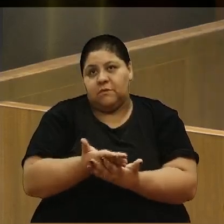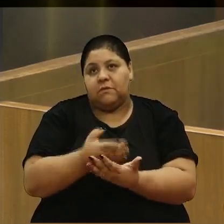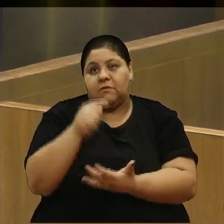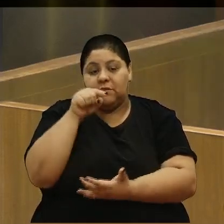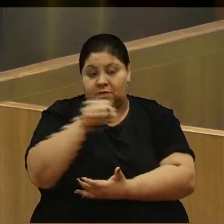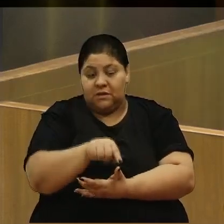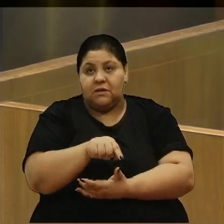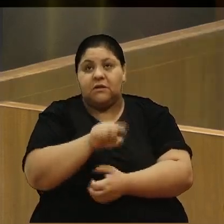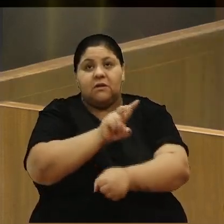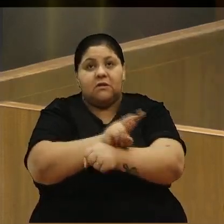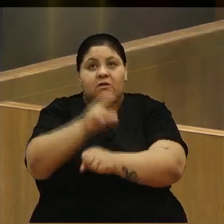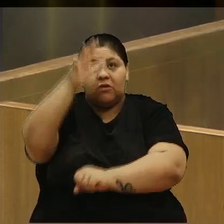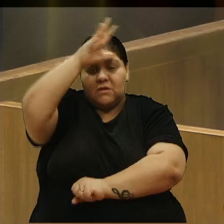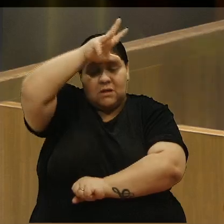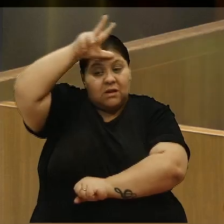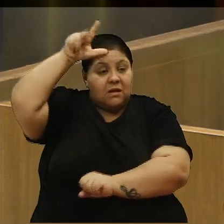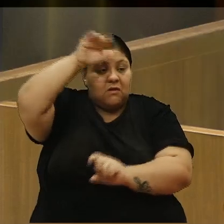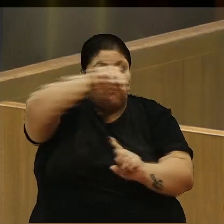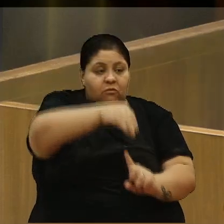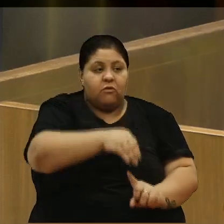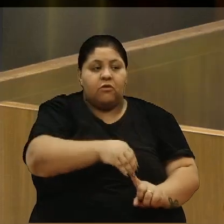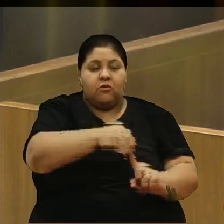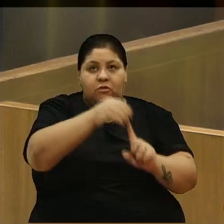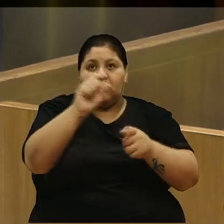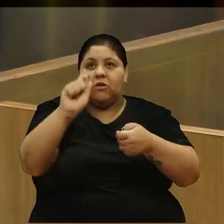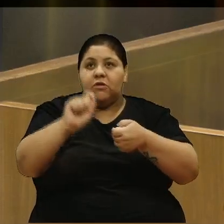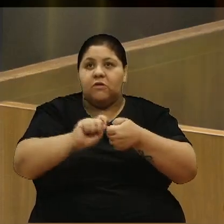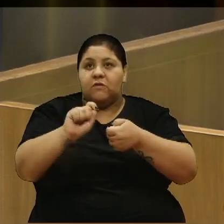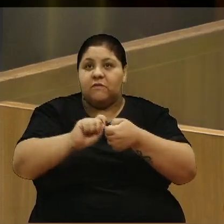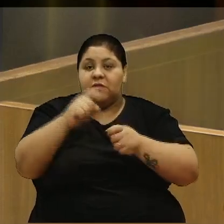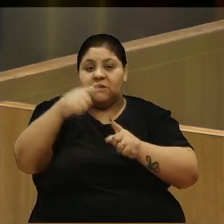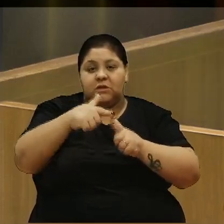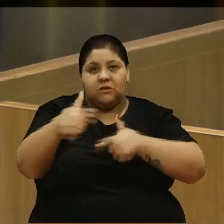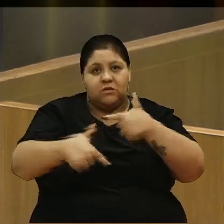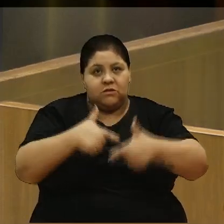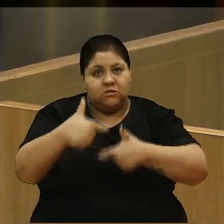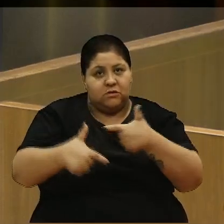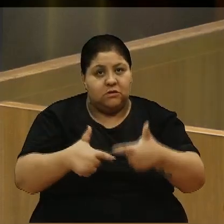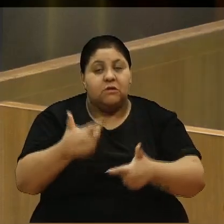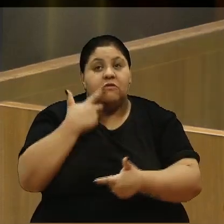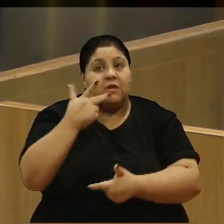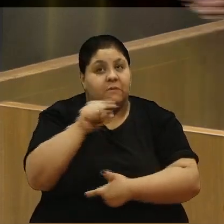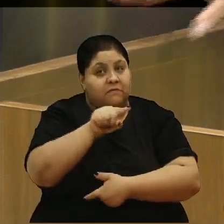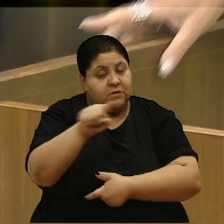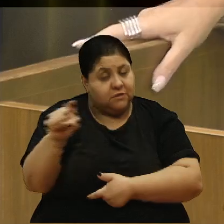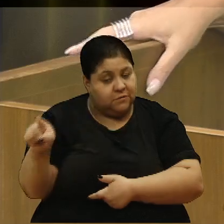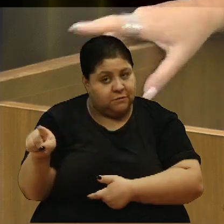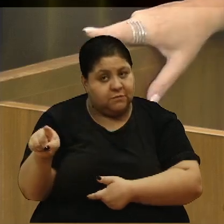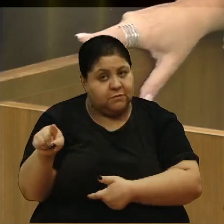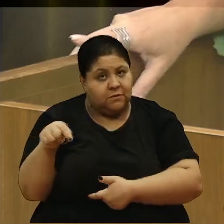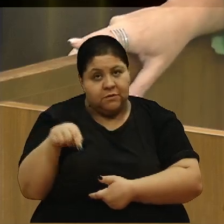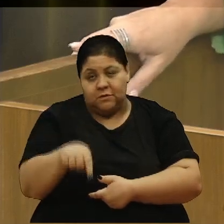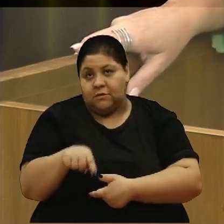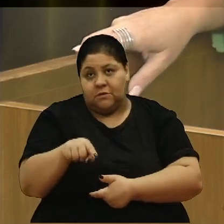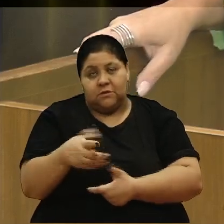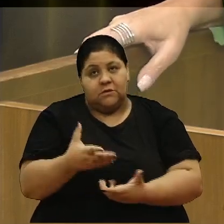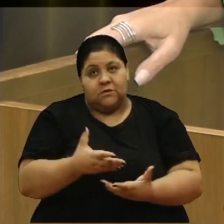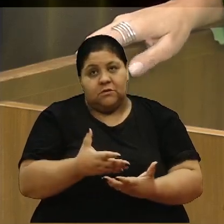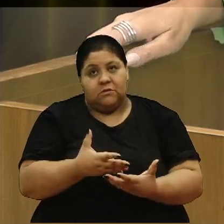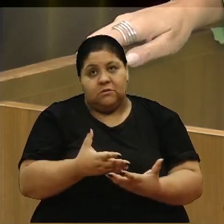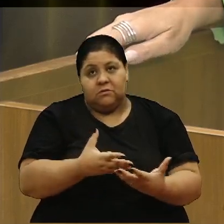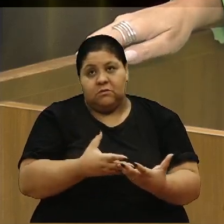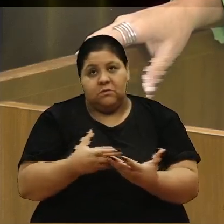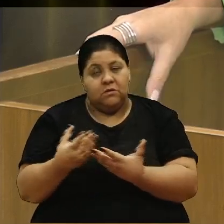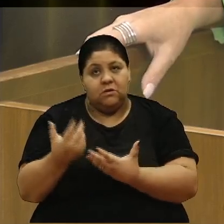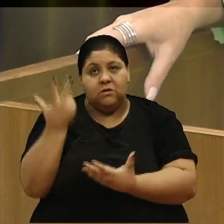a guarda foi priorizada para fazer esse tipo de trabalho. Porque eu quero dizer para vocês, isso não deve ser tão